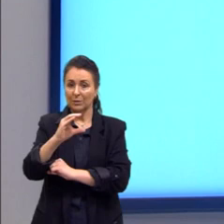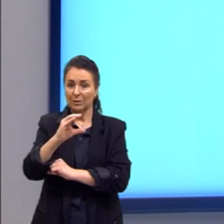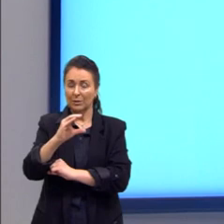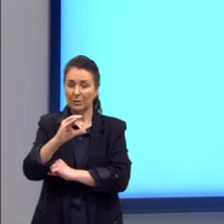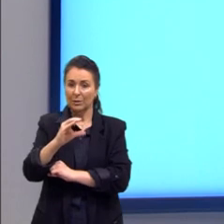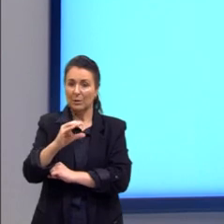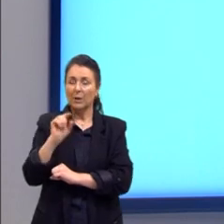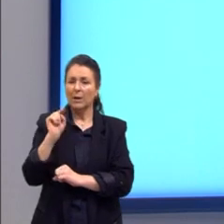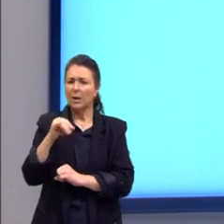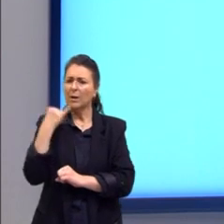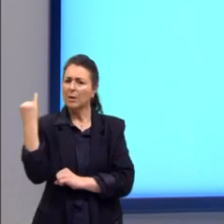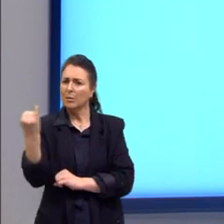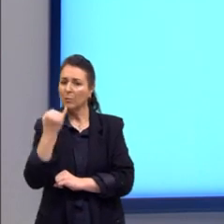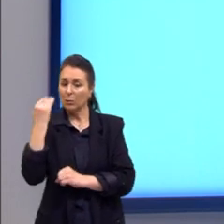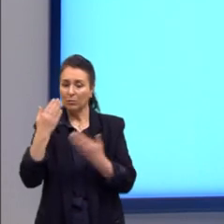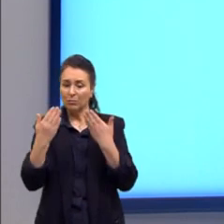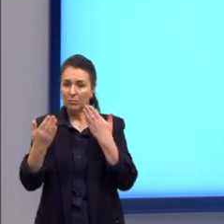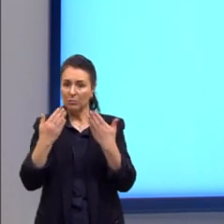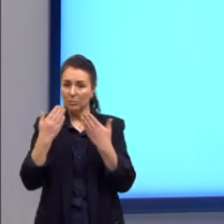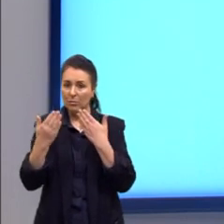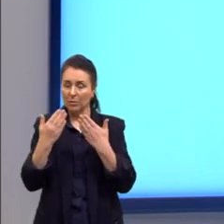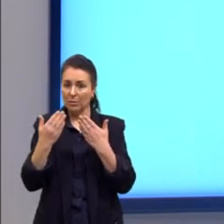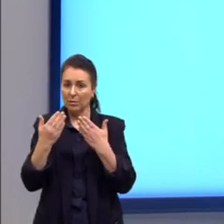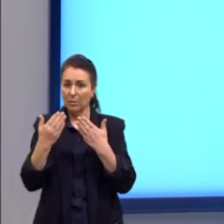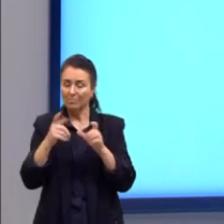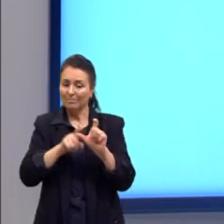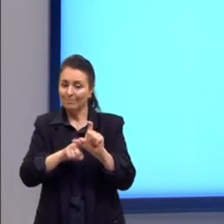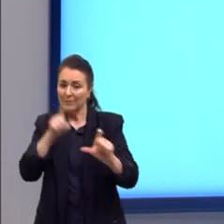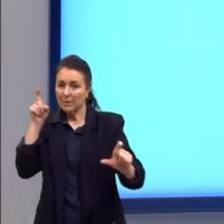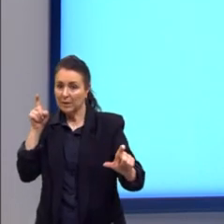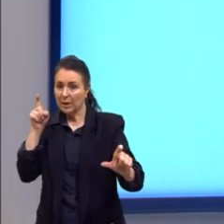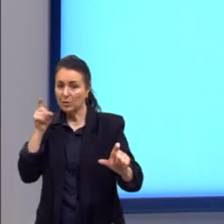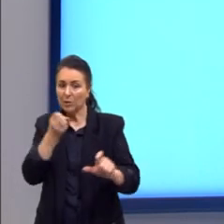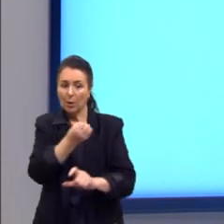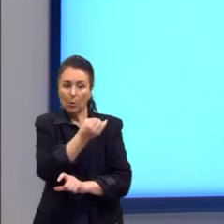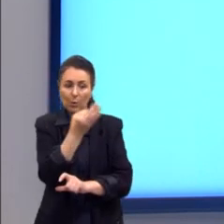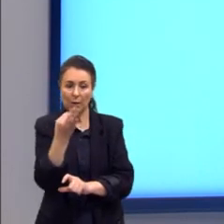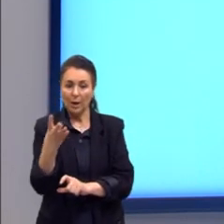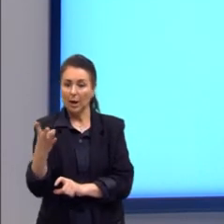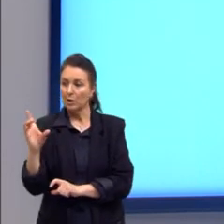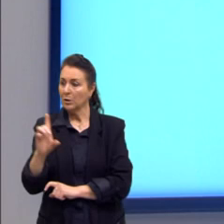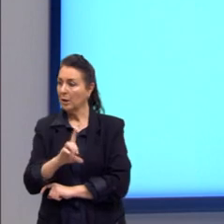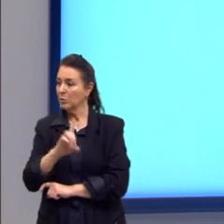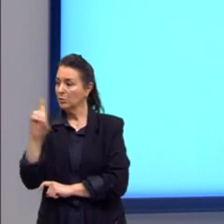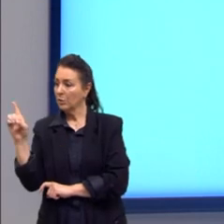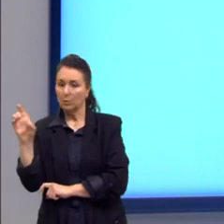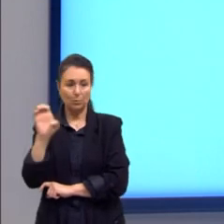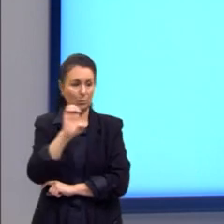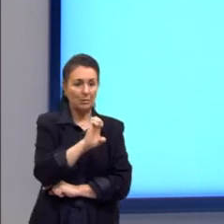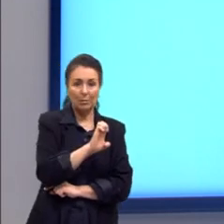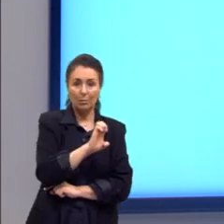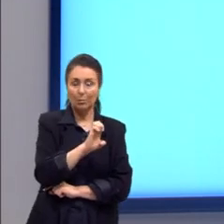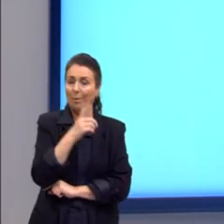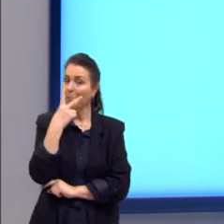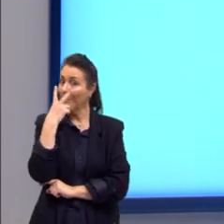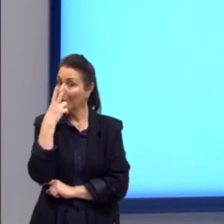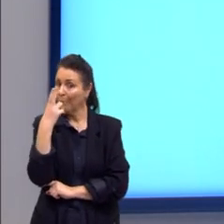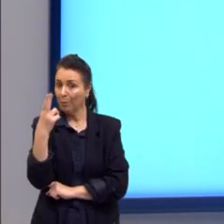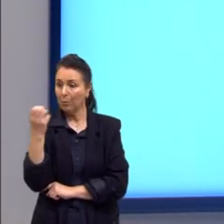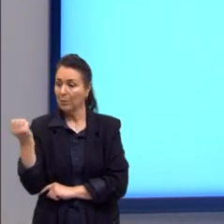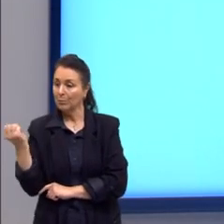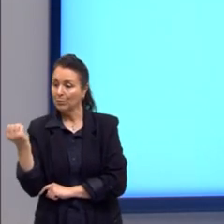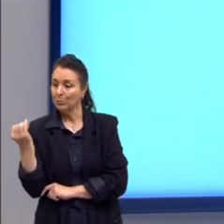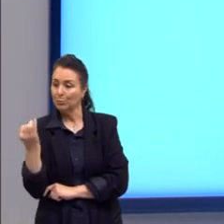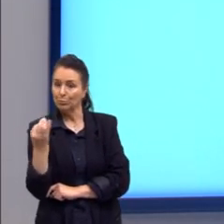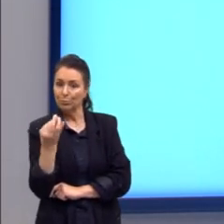ela é importante a gente analisar que independente do lado que o iniciar a minha Contagem vai ser igual por que você começar a